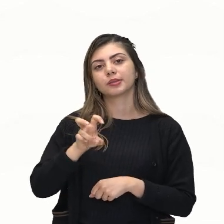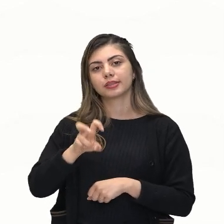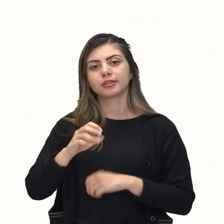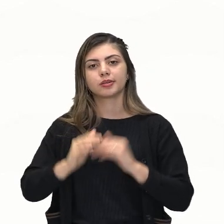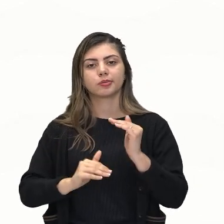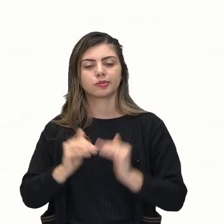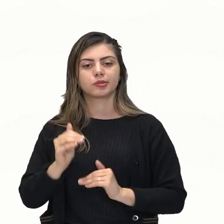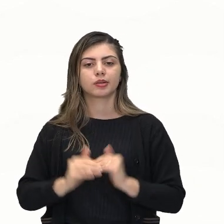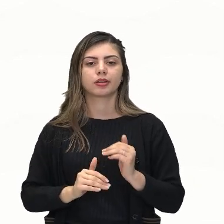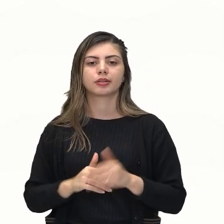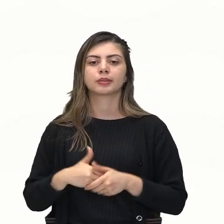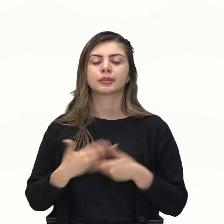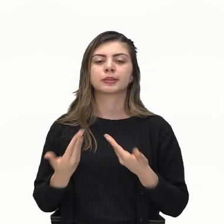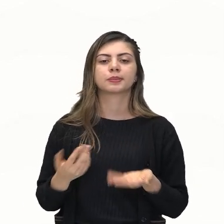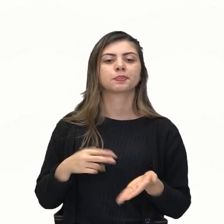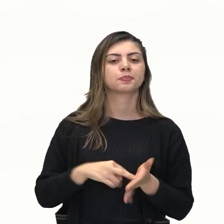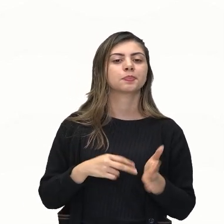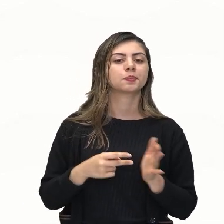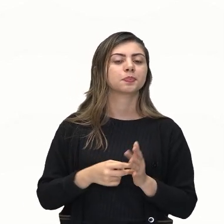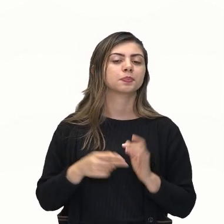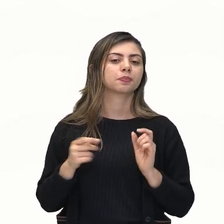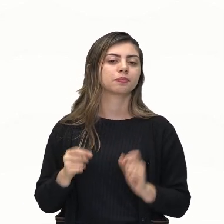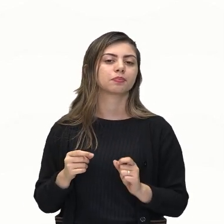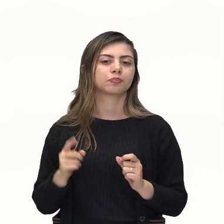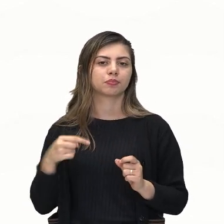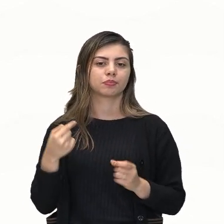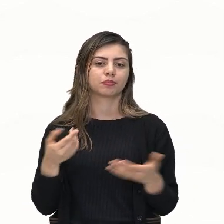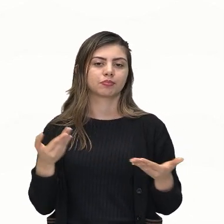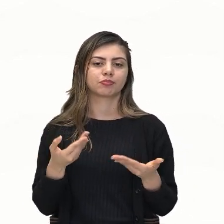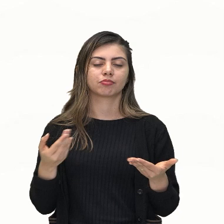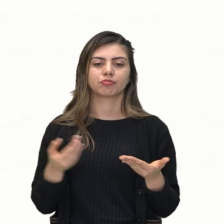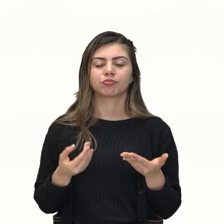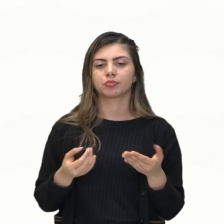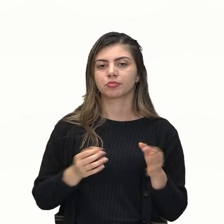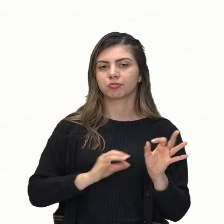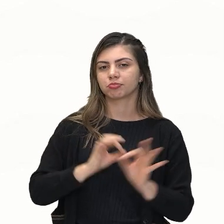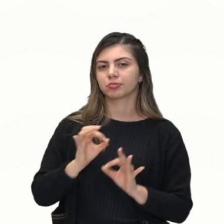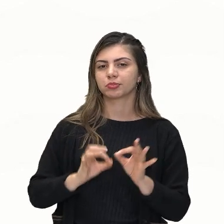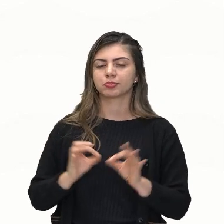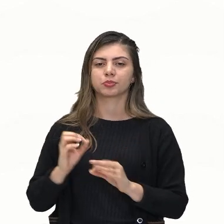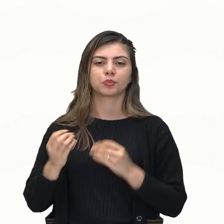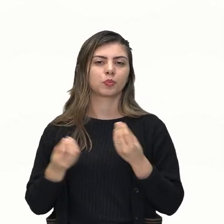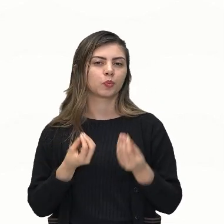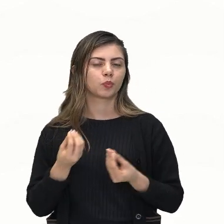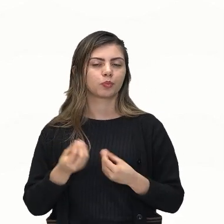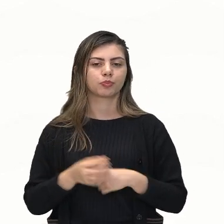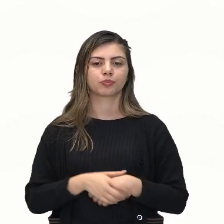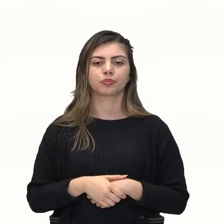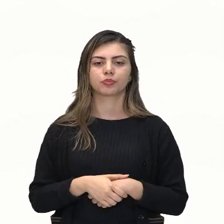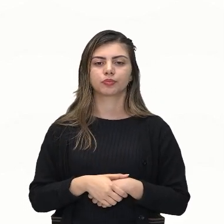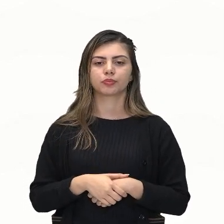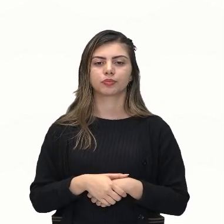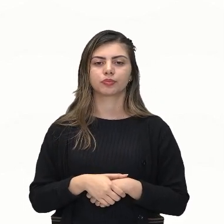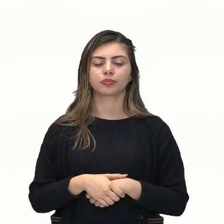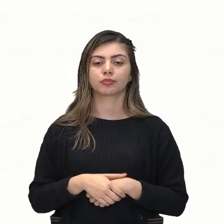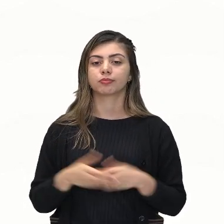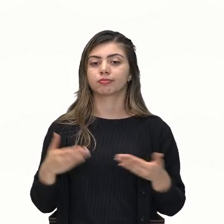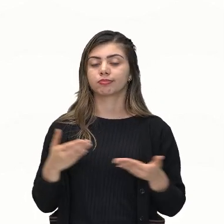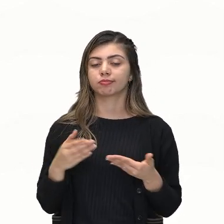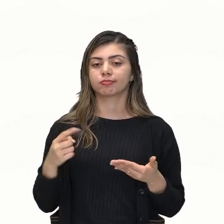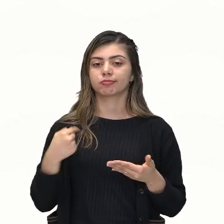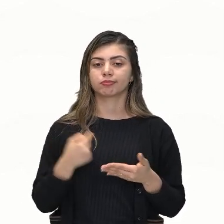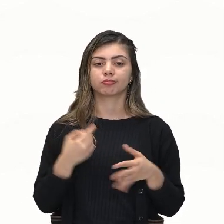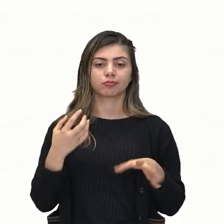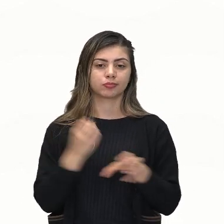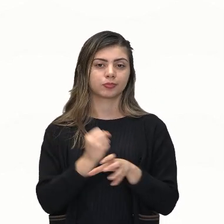profissionais. Ou seja, pessoal, a gente vai montar aqui o seguinte. Eu vou somar a quantidade